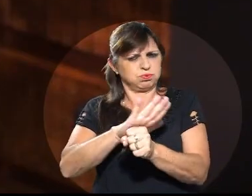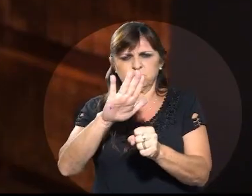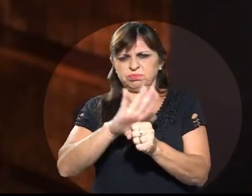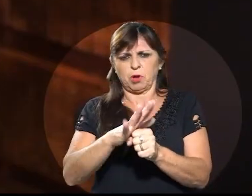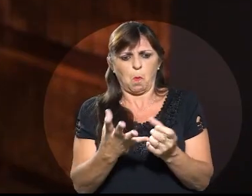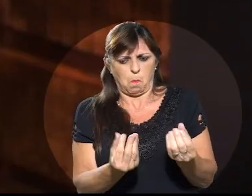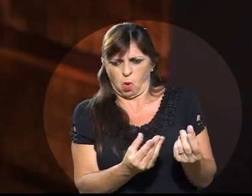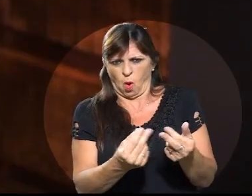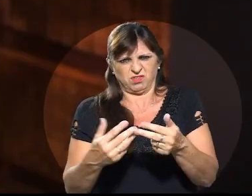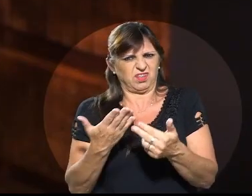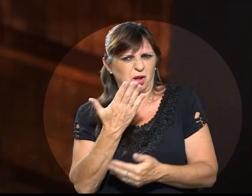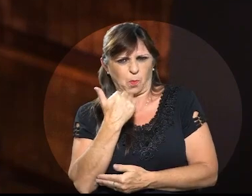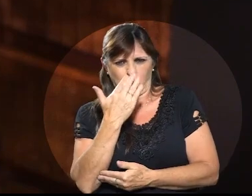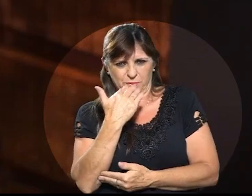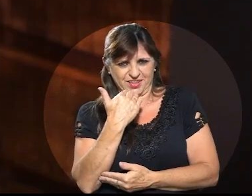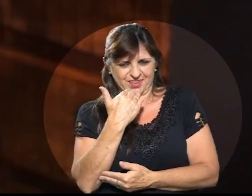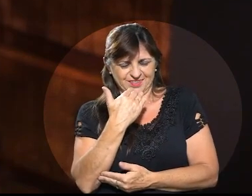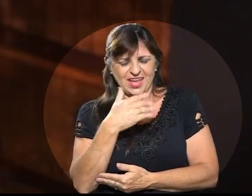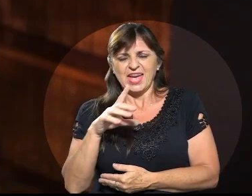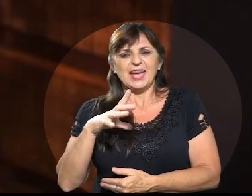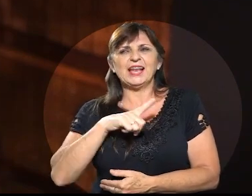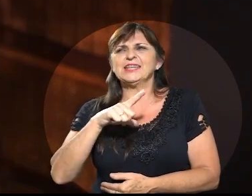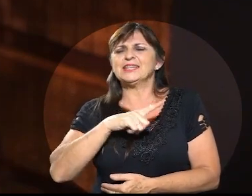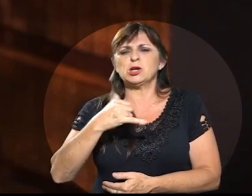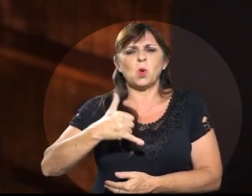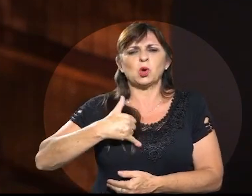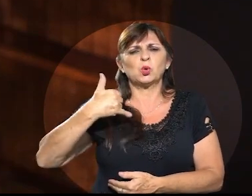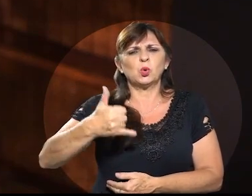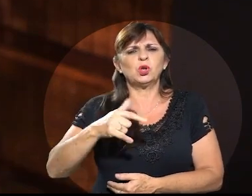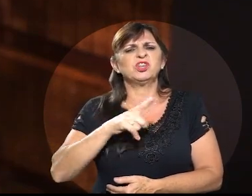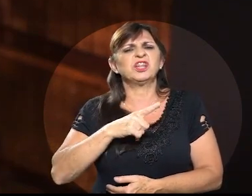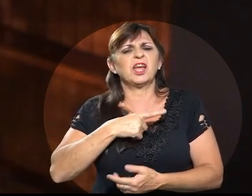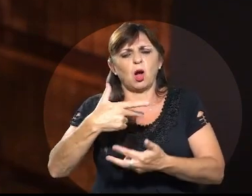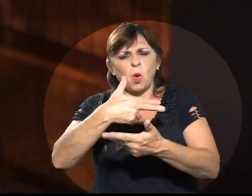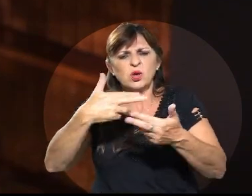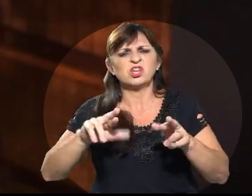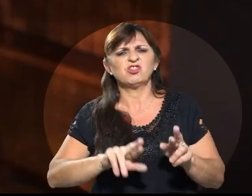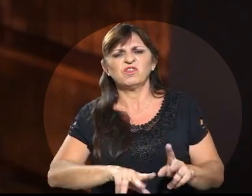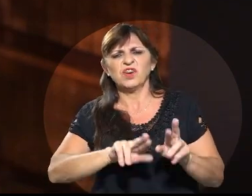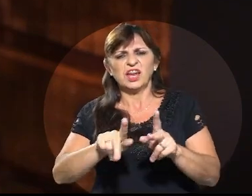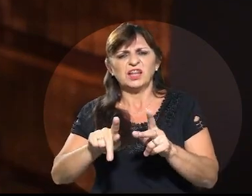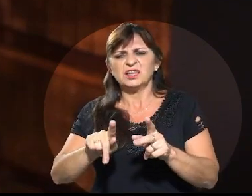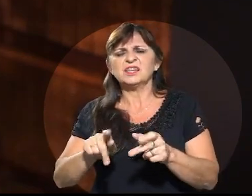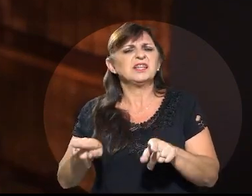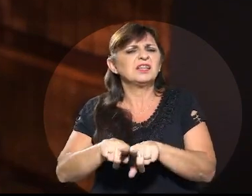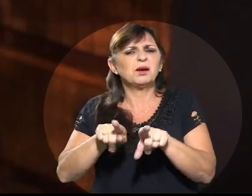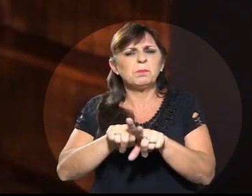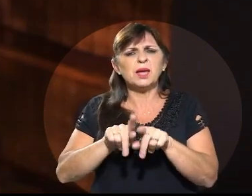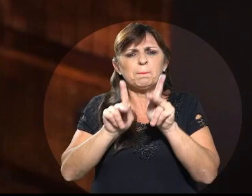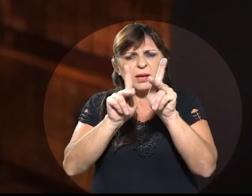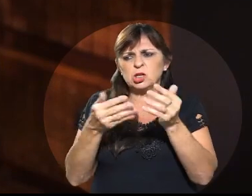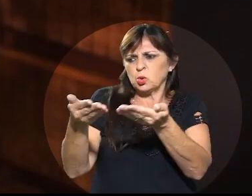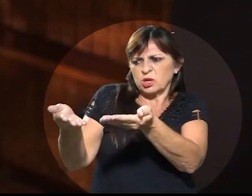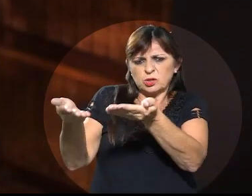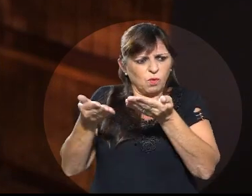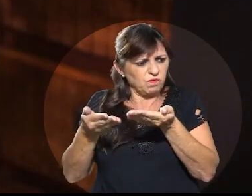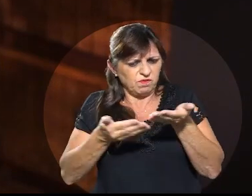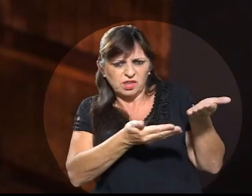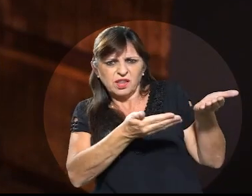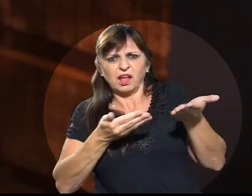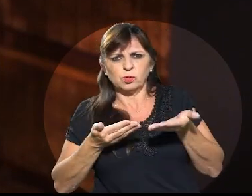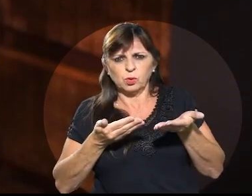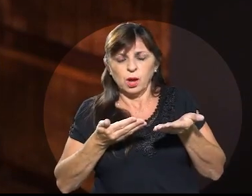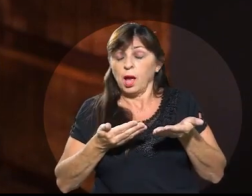das... é uma injúria ele oferecer para um convidado e o convidado não aceitar. O meu pai, a